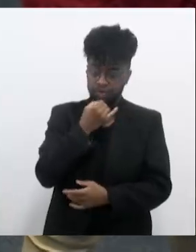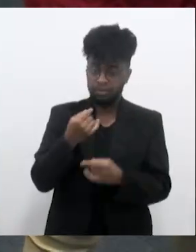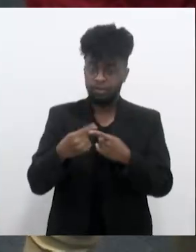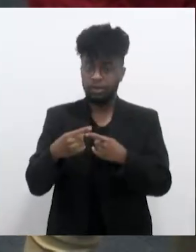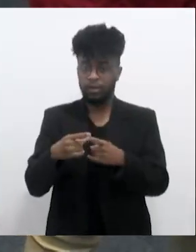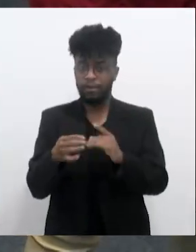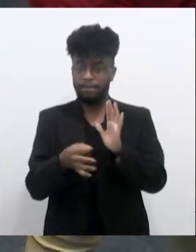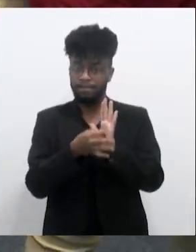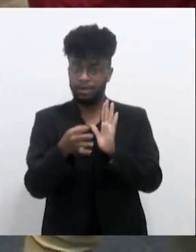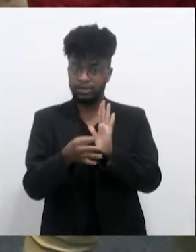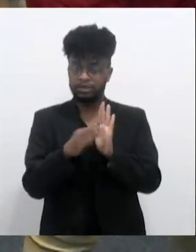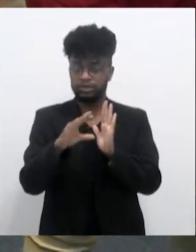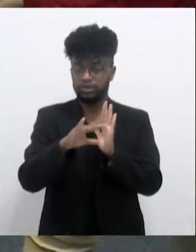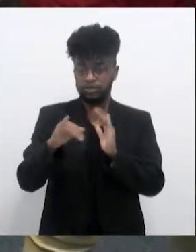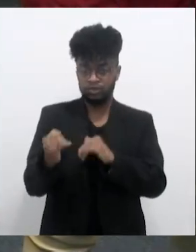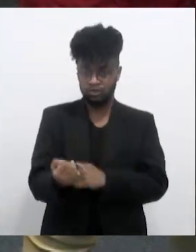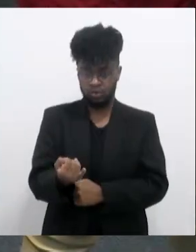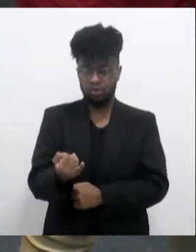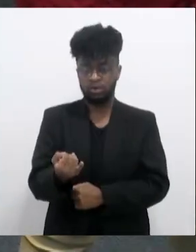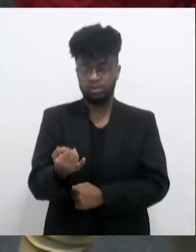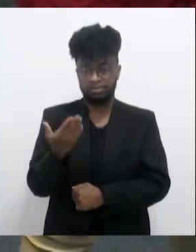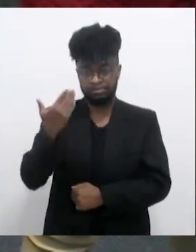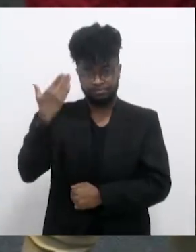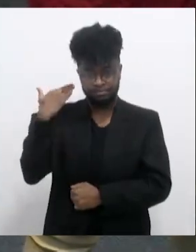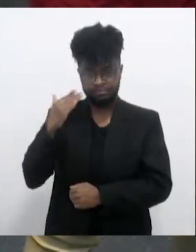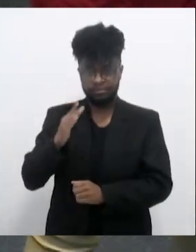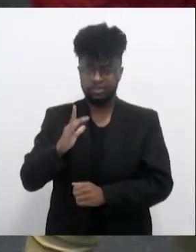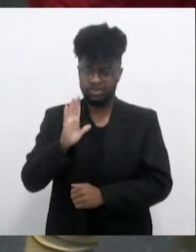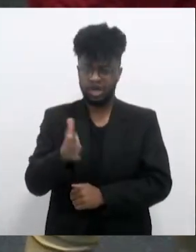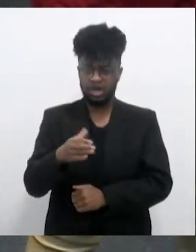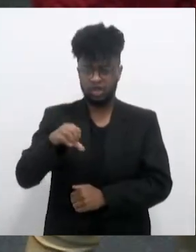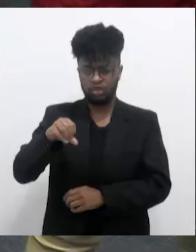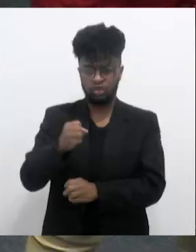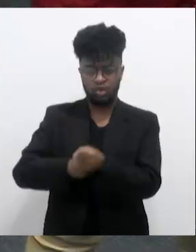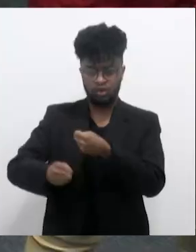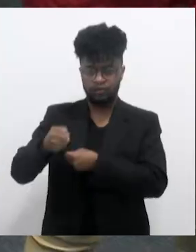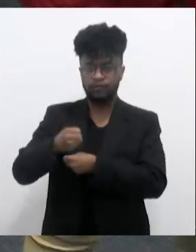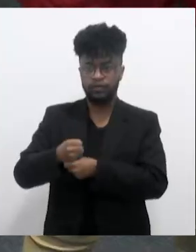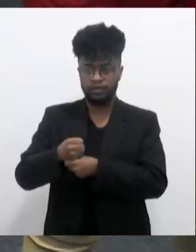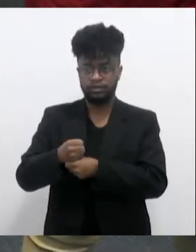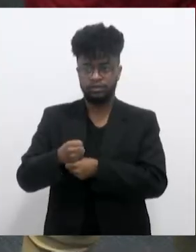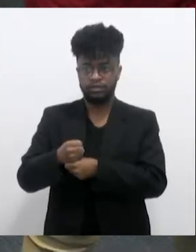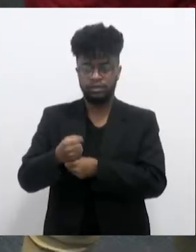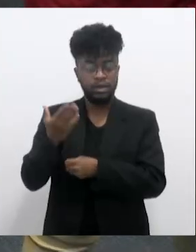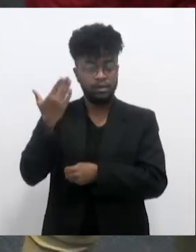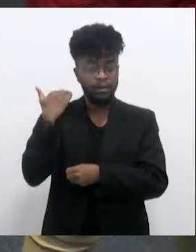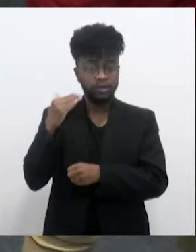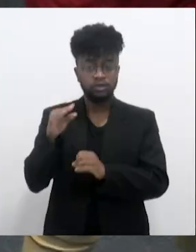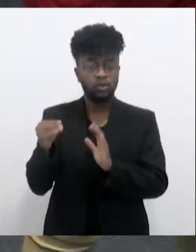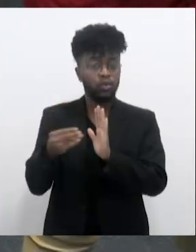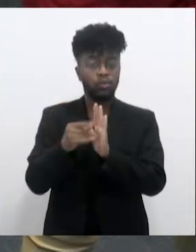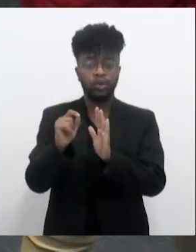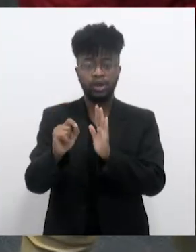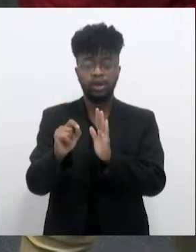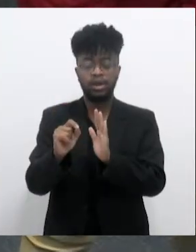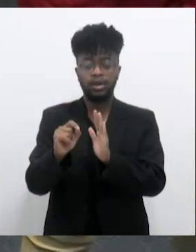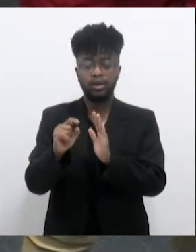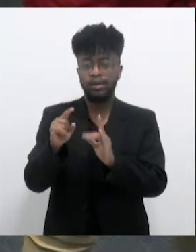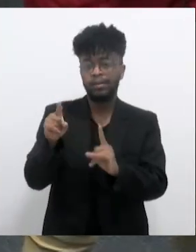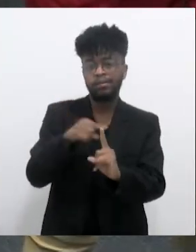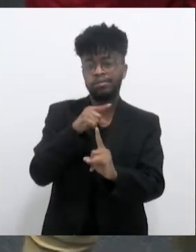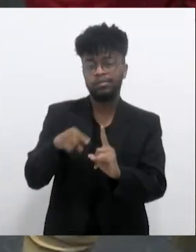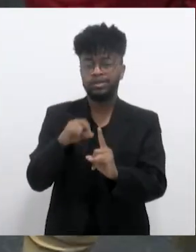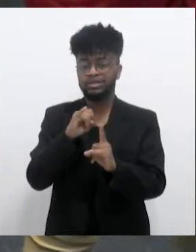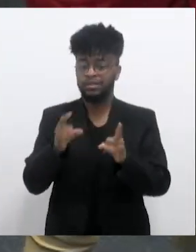da CCJ, da época, que tem 9 anos atrás, restringiu essa questão aos